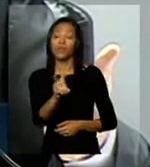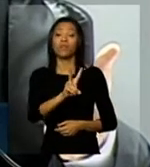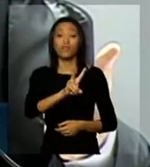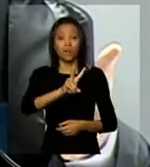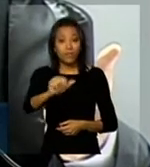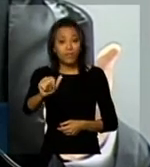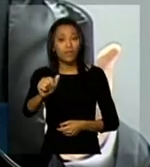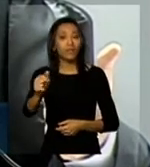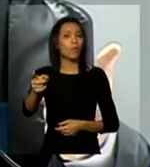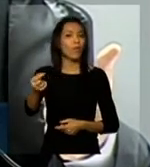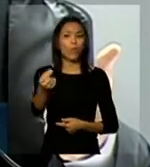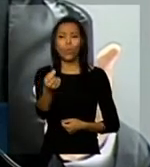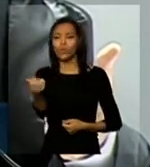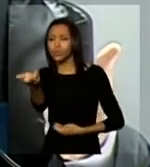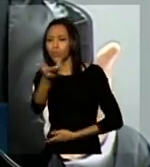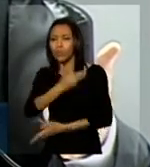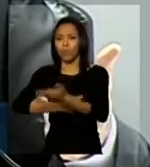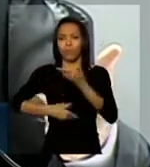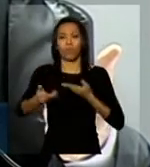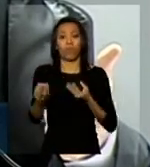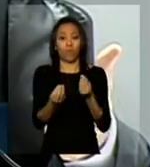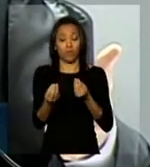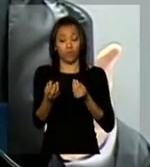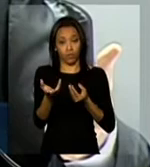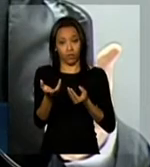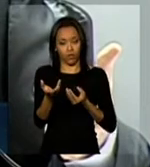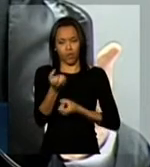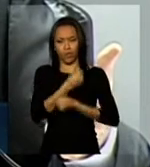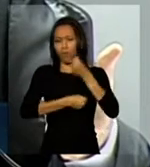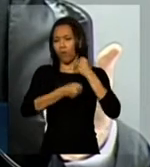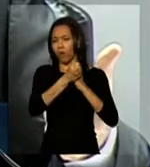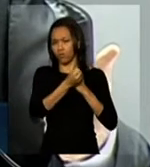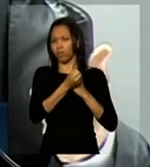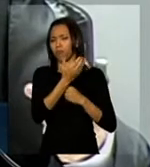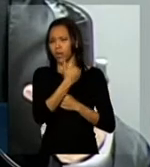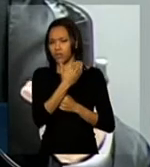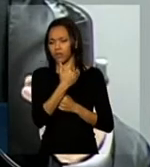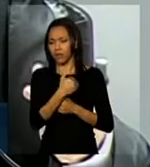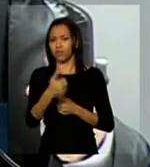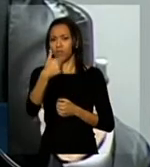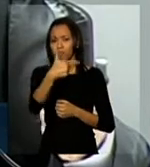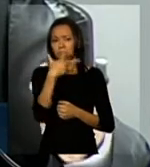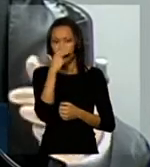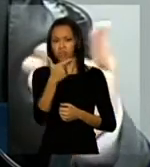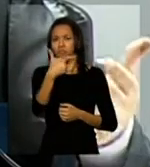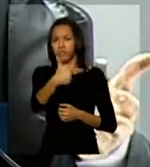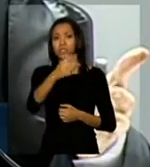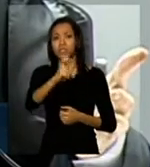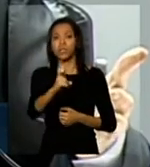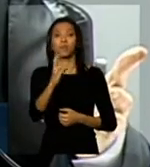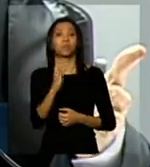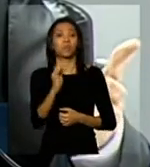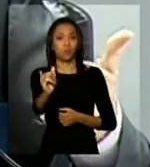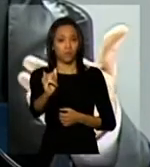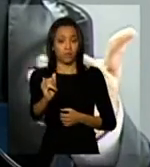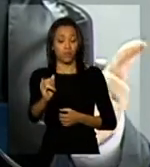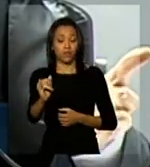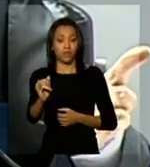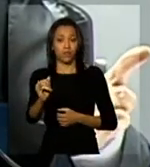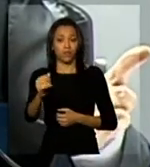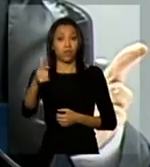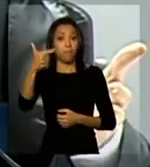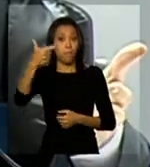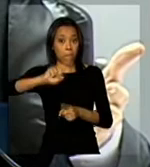ele. Então, o ano passado foi, se não me engano, 25 bilhões, mais uma capitalização